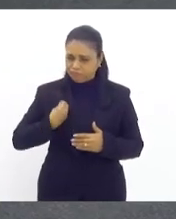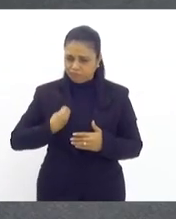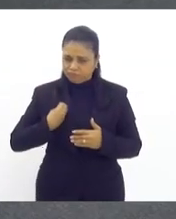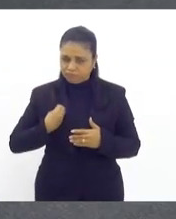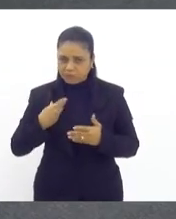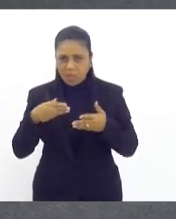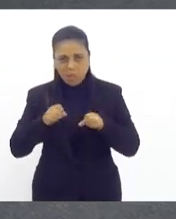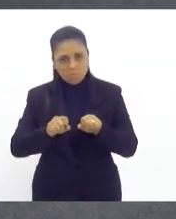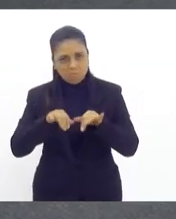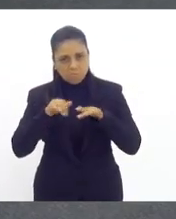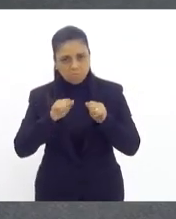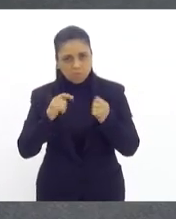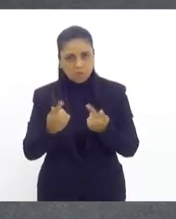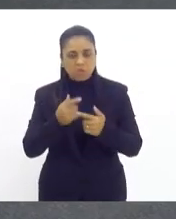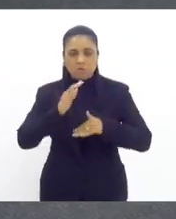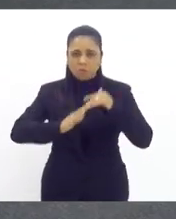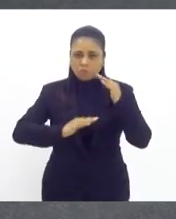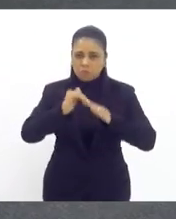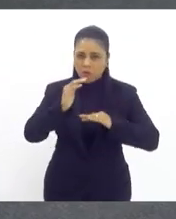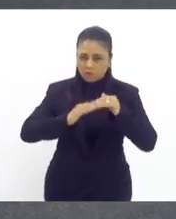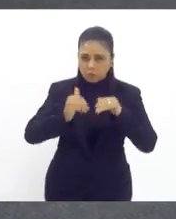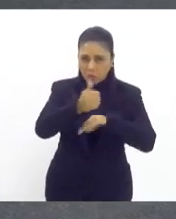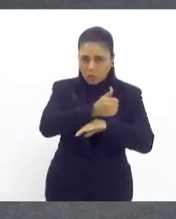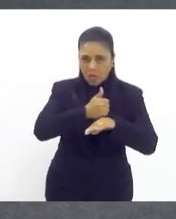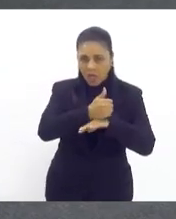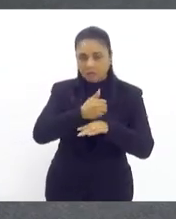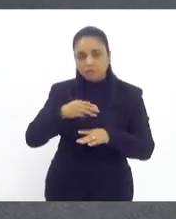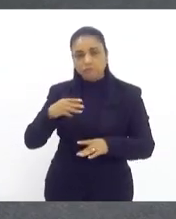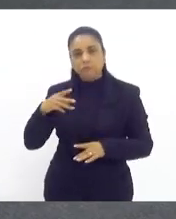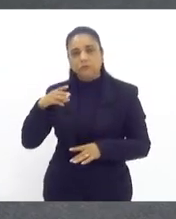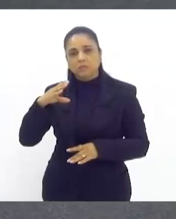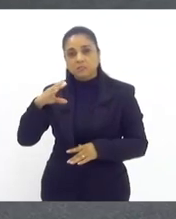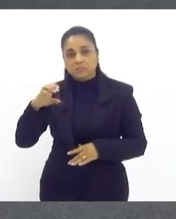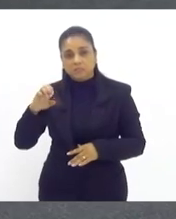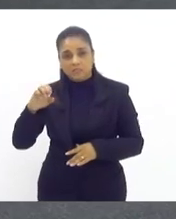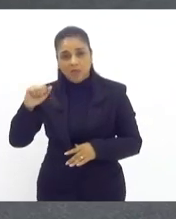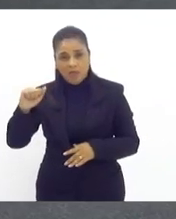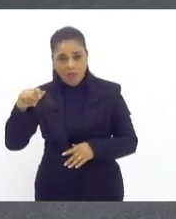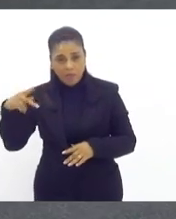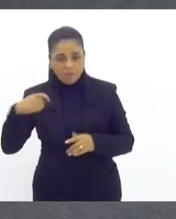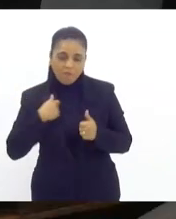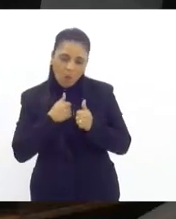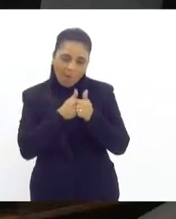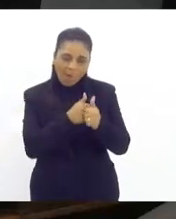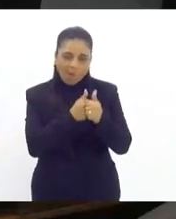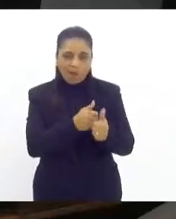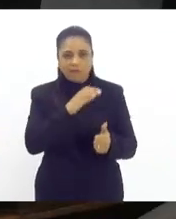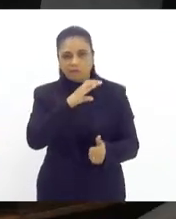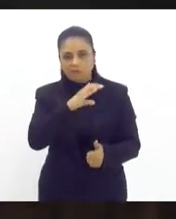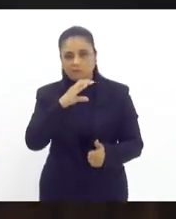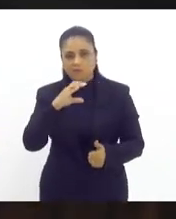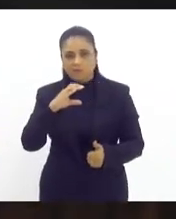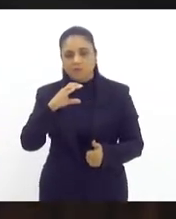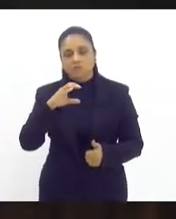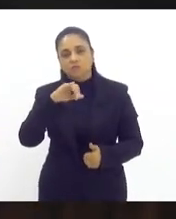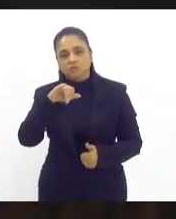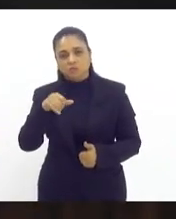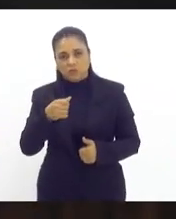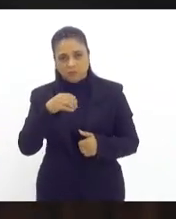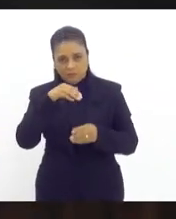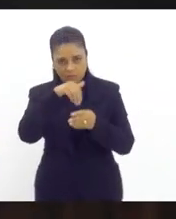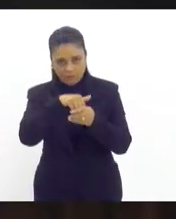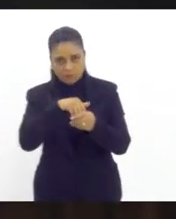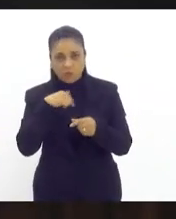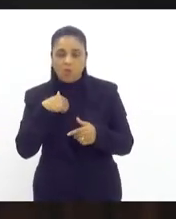sobretudo aos profissionais do SEAP eu vou acompanhar o voto da ccj Então já vou aproveitar pela comissão